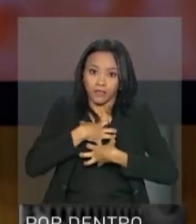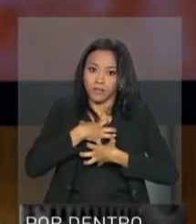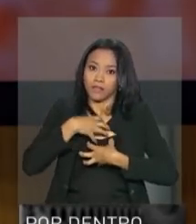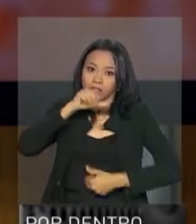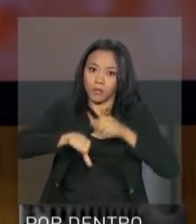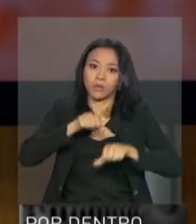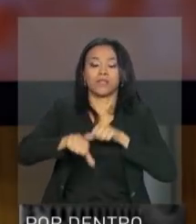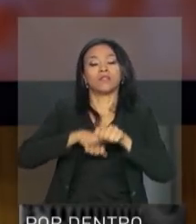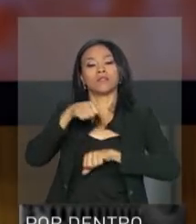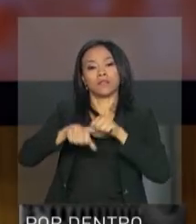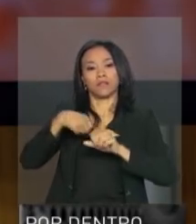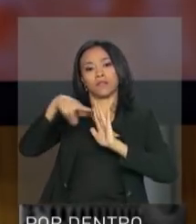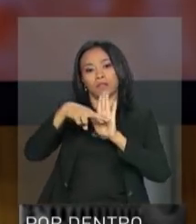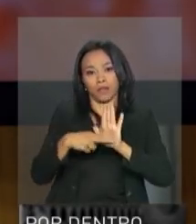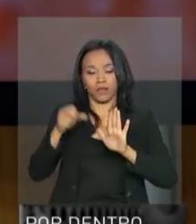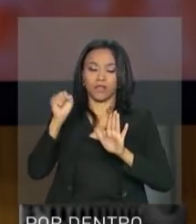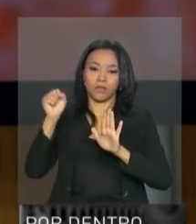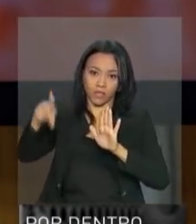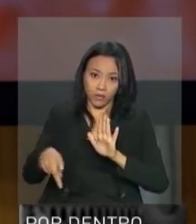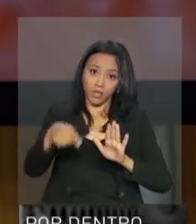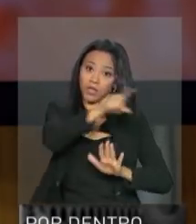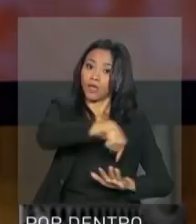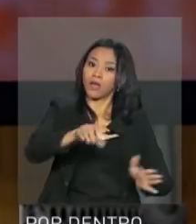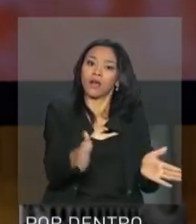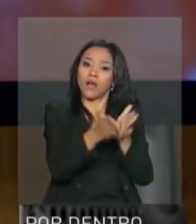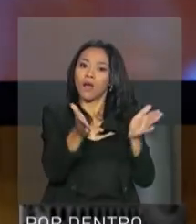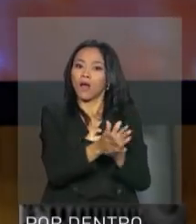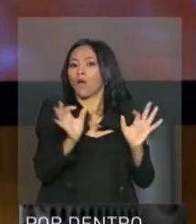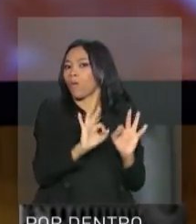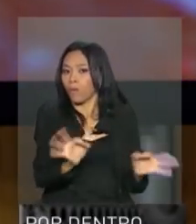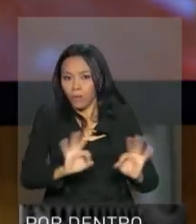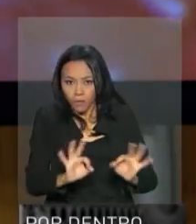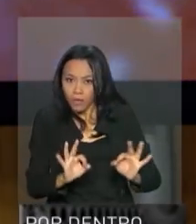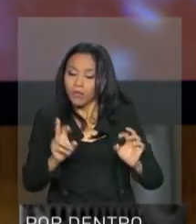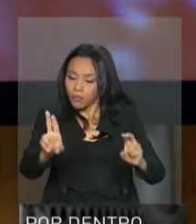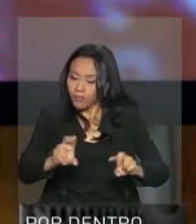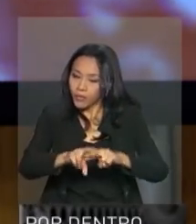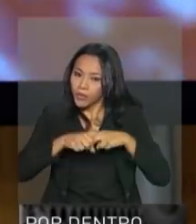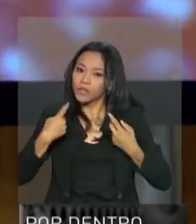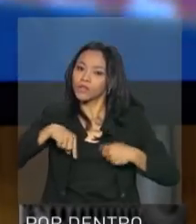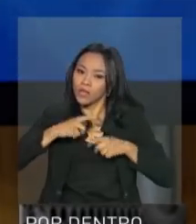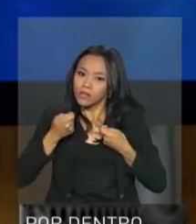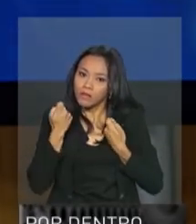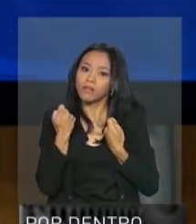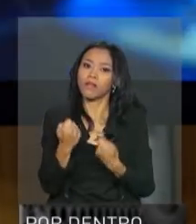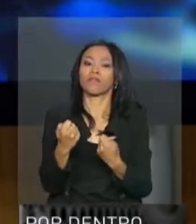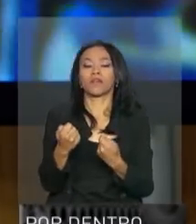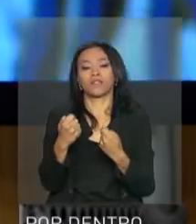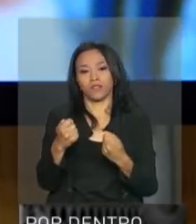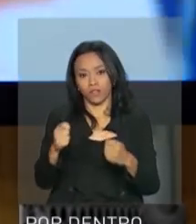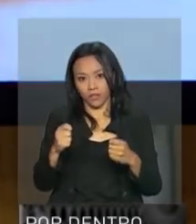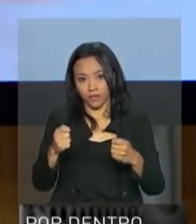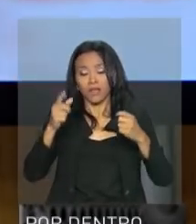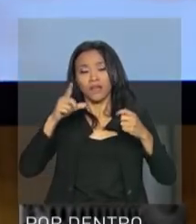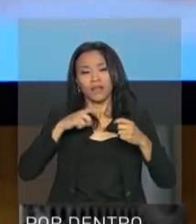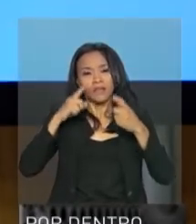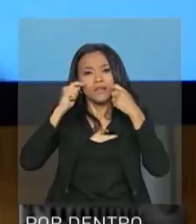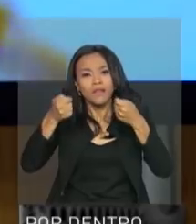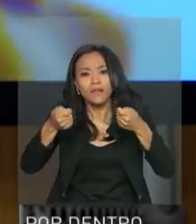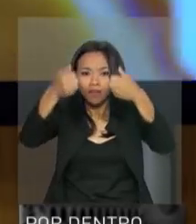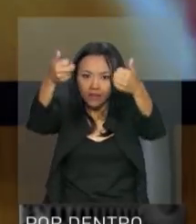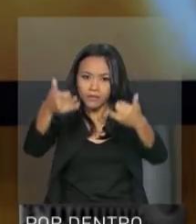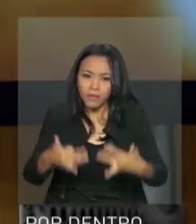mais pobres estão preservados na reforma, e é por isso que a gente defende a reforma de maneira muito veemente e tenta esclarecer o máximo possível. Te